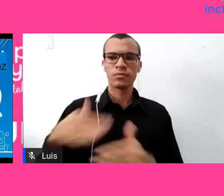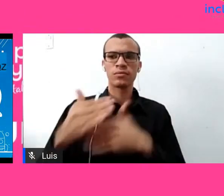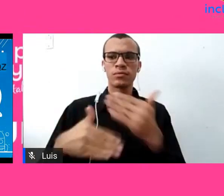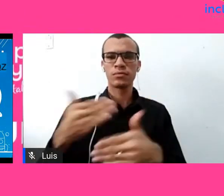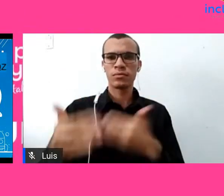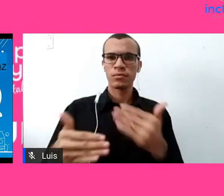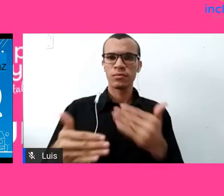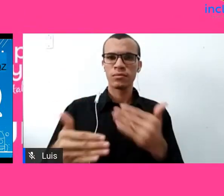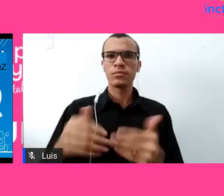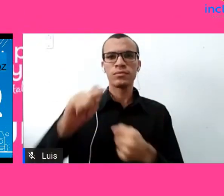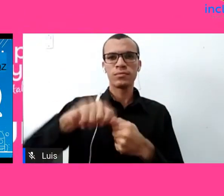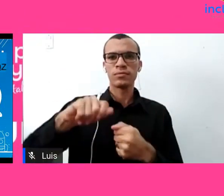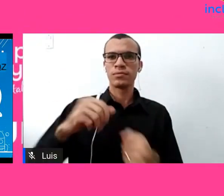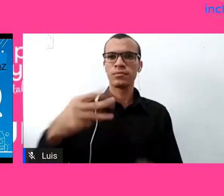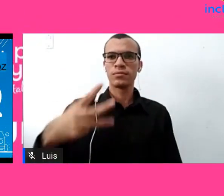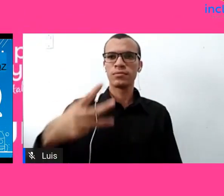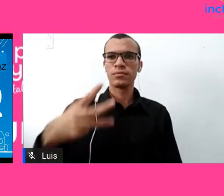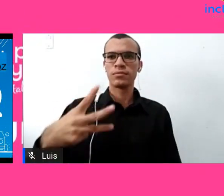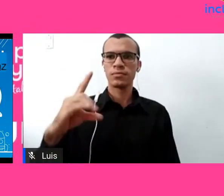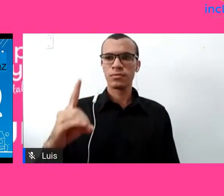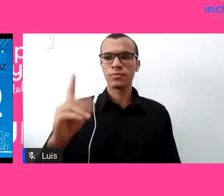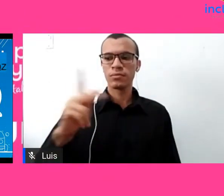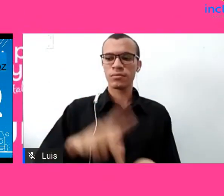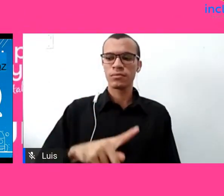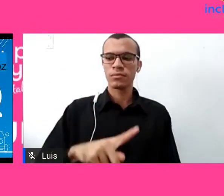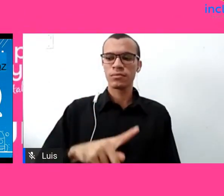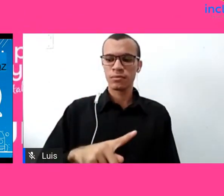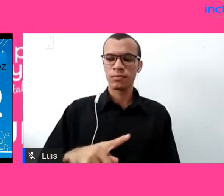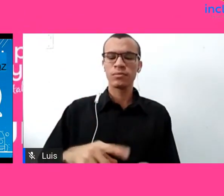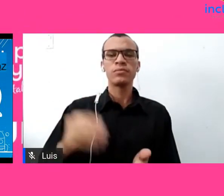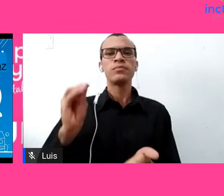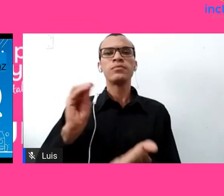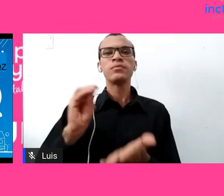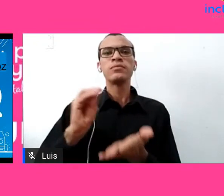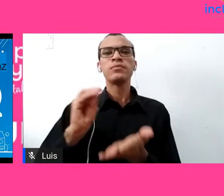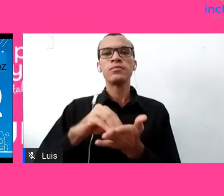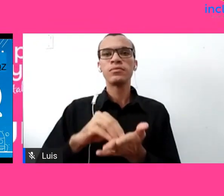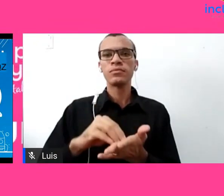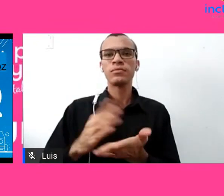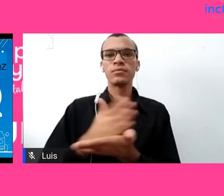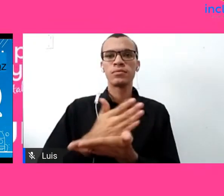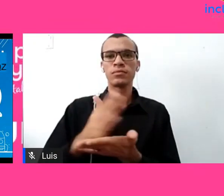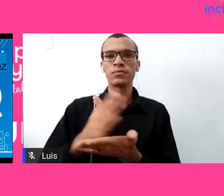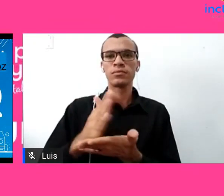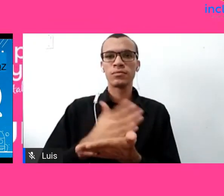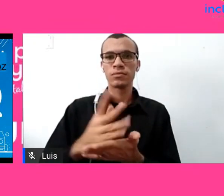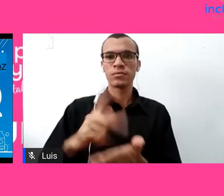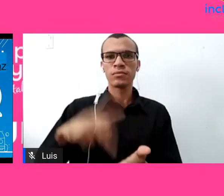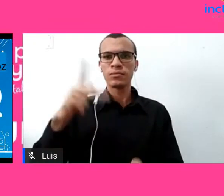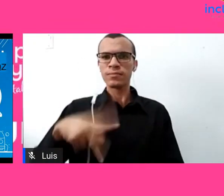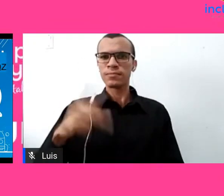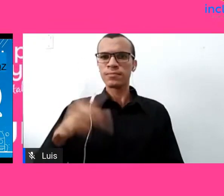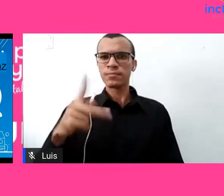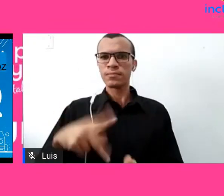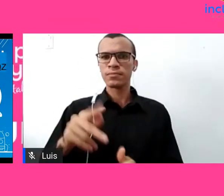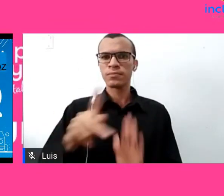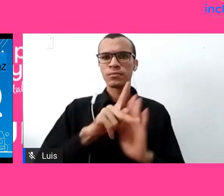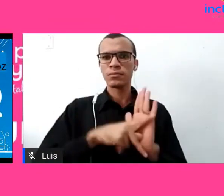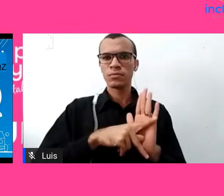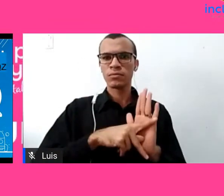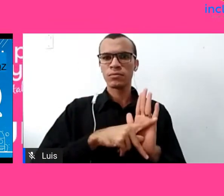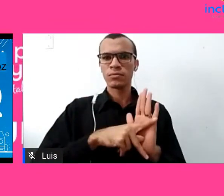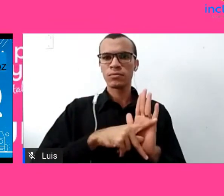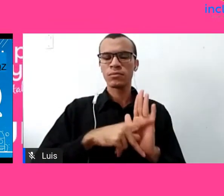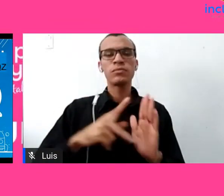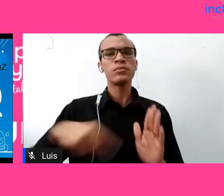real, nós vamos colocar algumas automações dentro do projeto. E essas automações vão nos